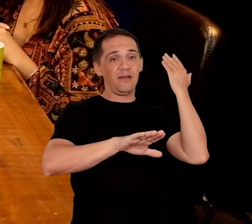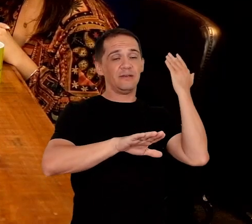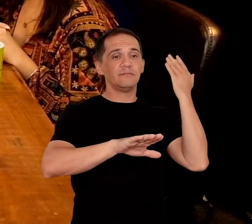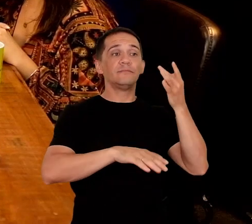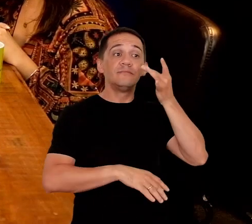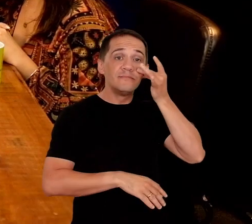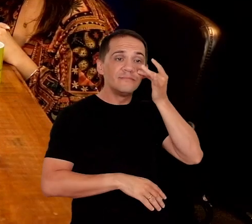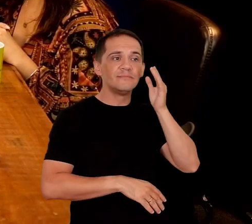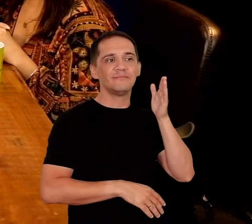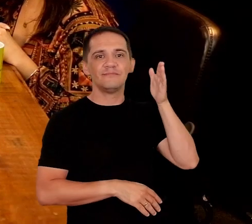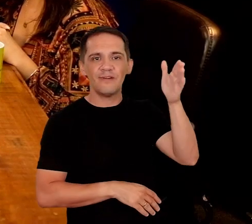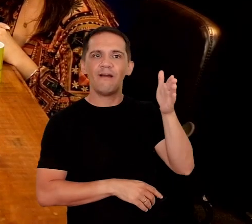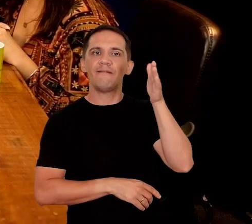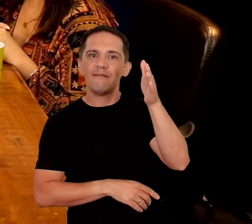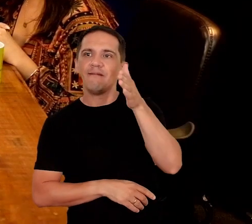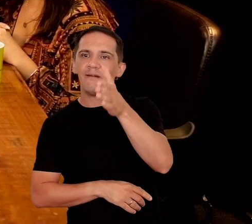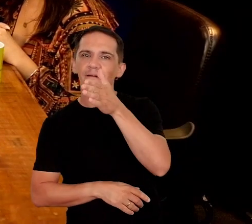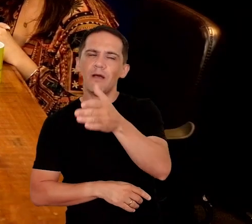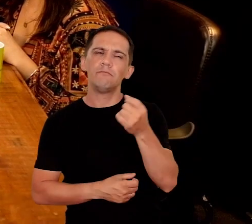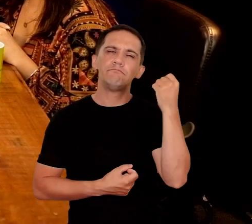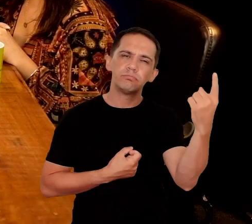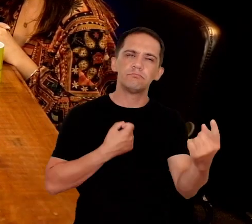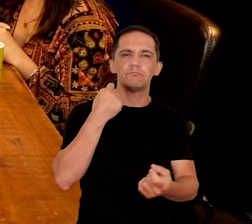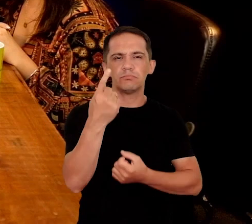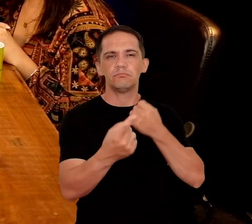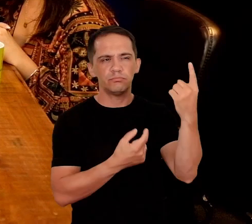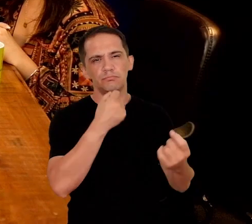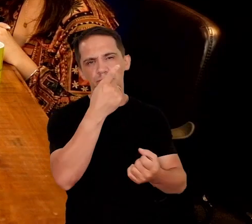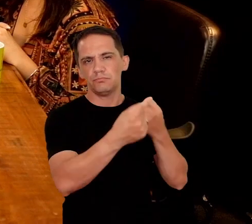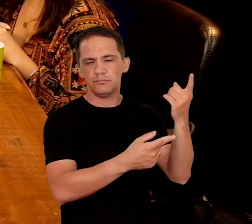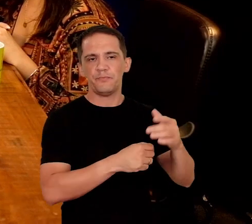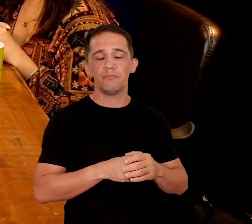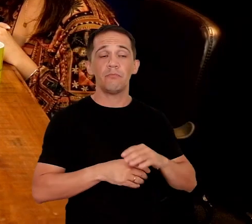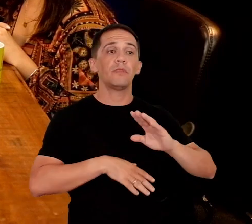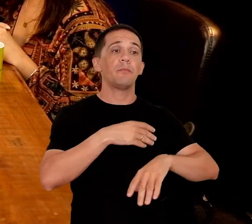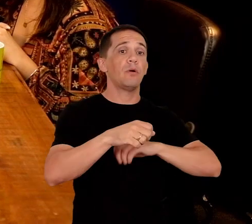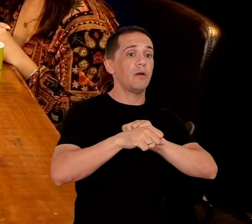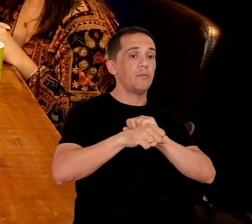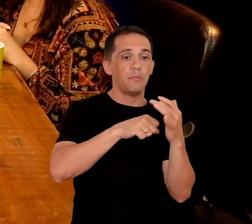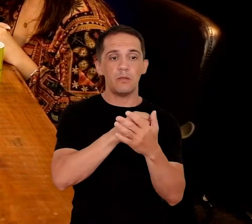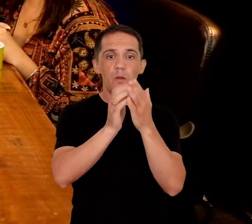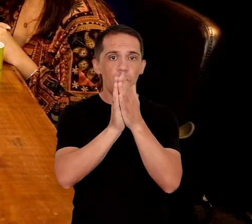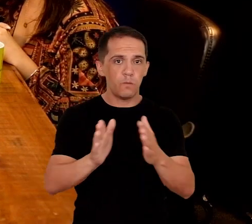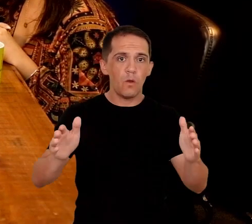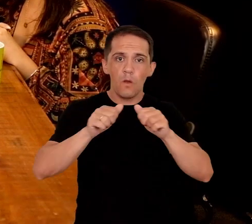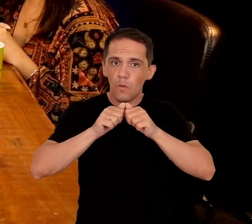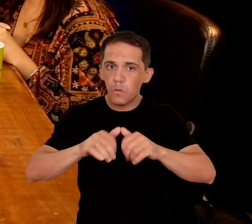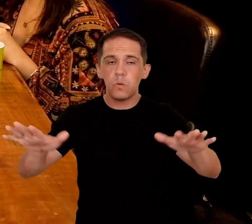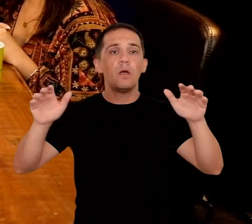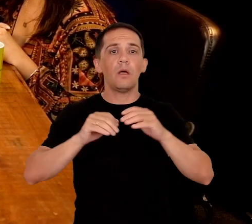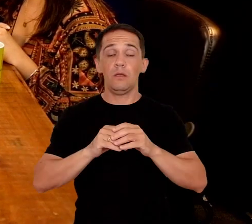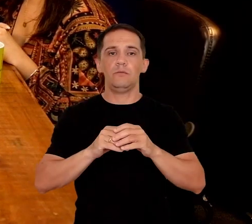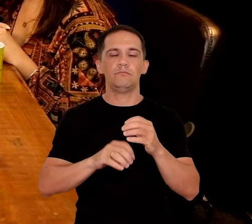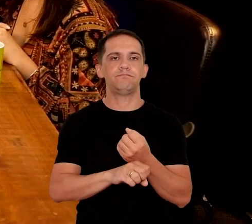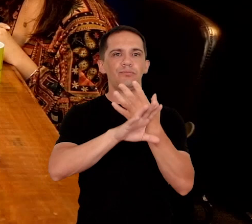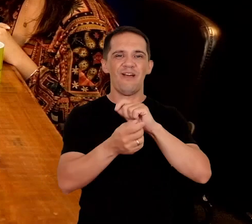com a pandemia aumentou ainda mais, porque as pessoas perceberam facilidade, né? Antes da pandemia, nossos atendimentos eram muito